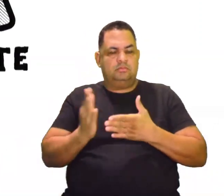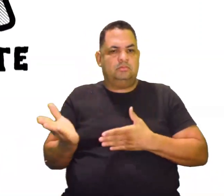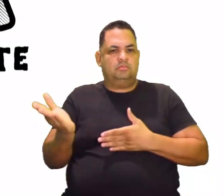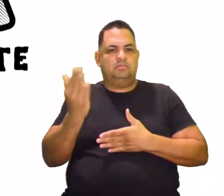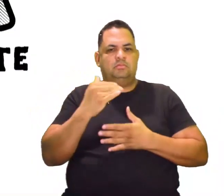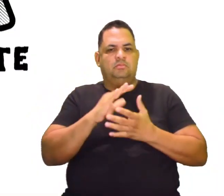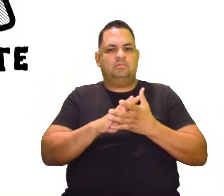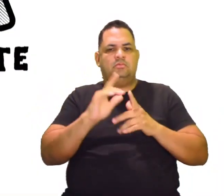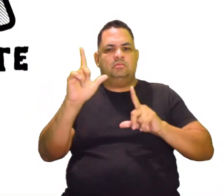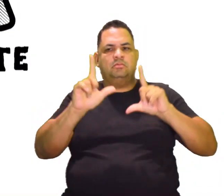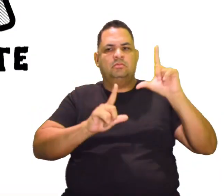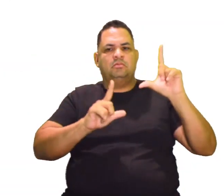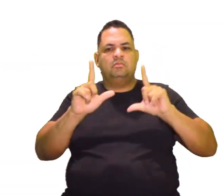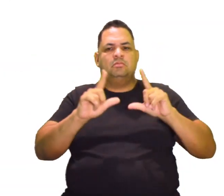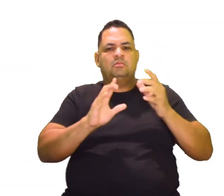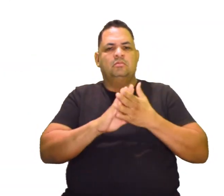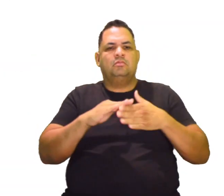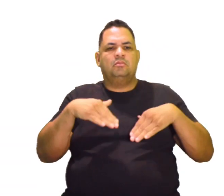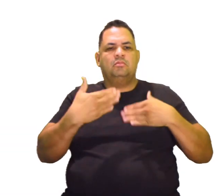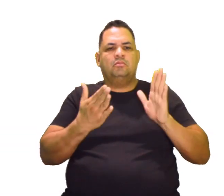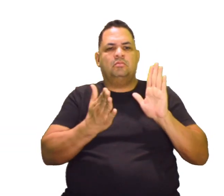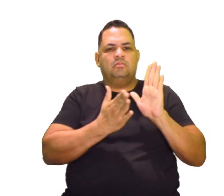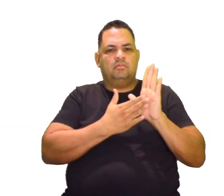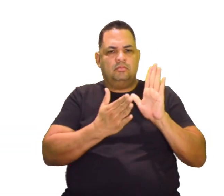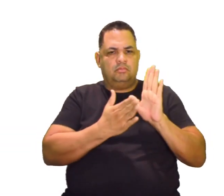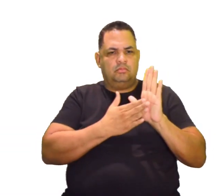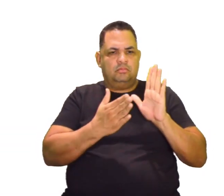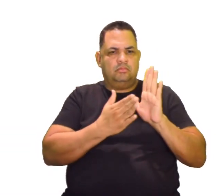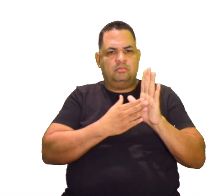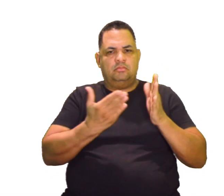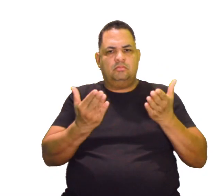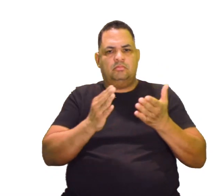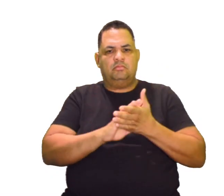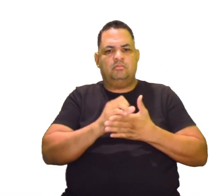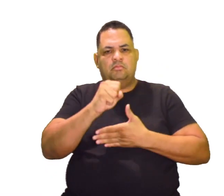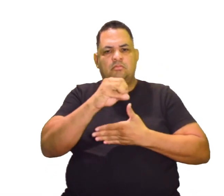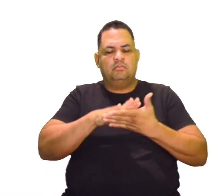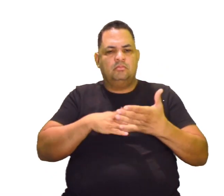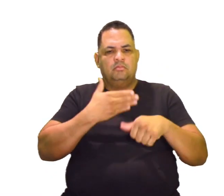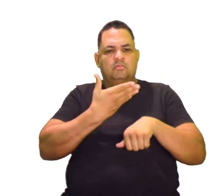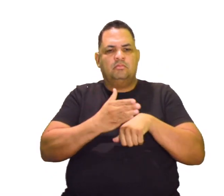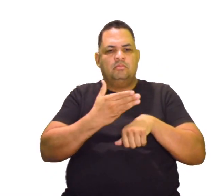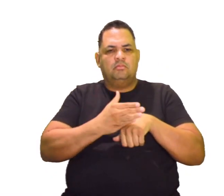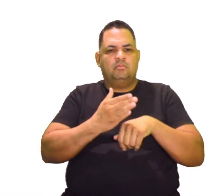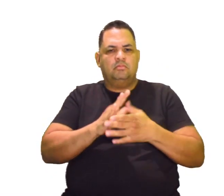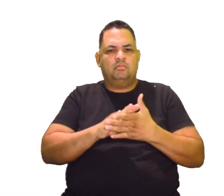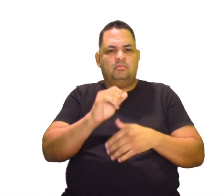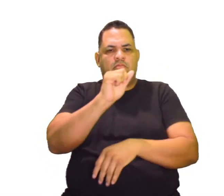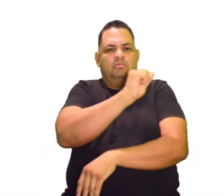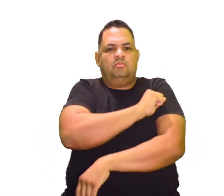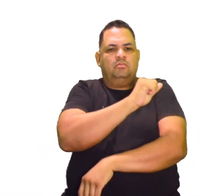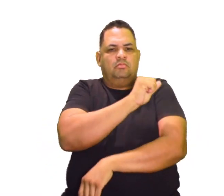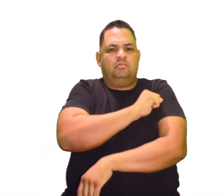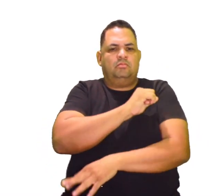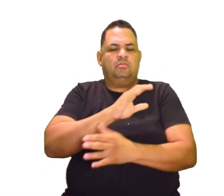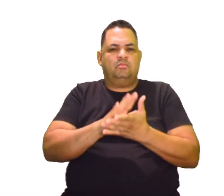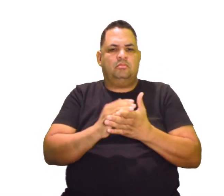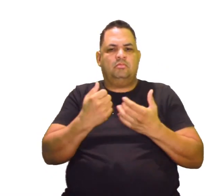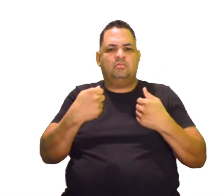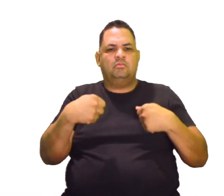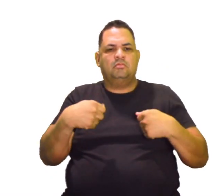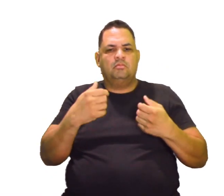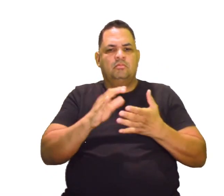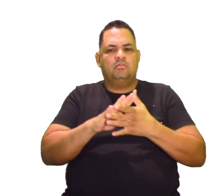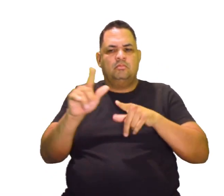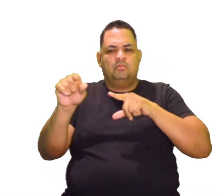ver qual é a proposta que eu trouxe de atividade prática. Então, estudante, vocês vão poder escolher